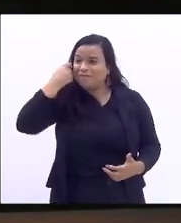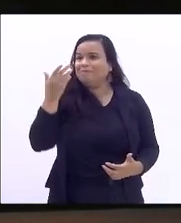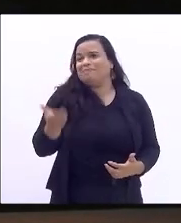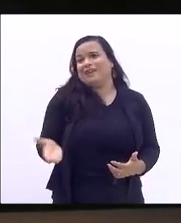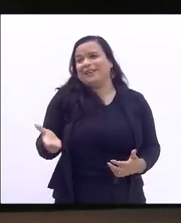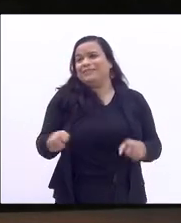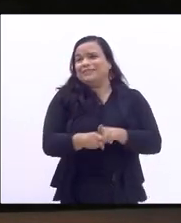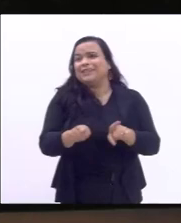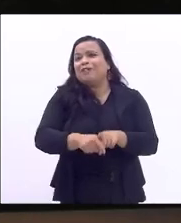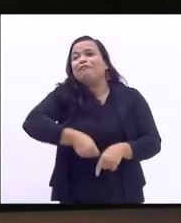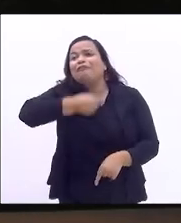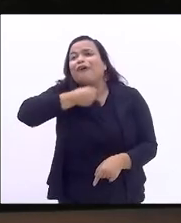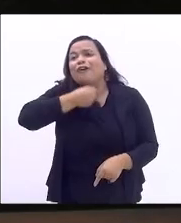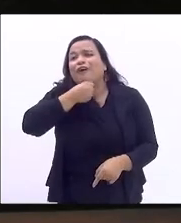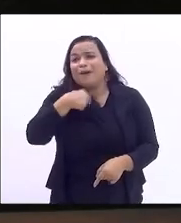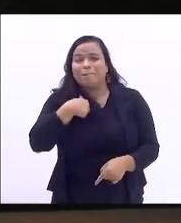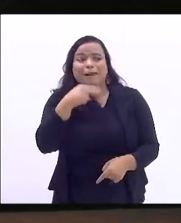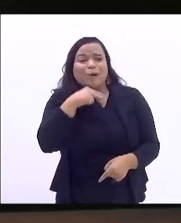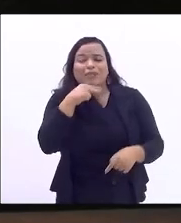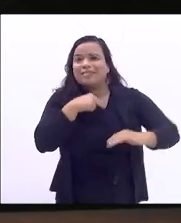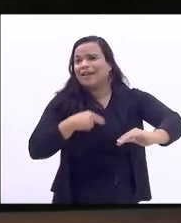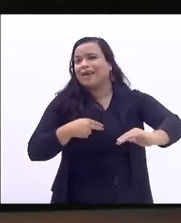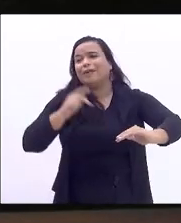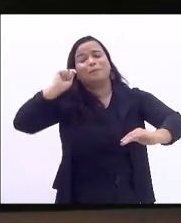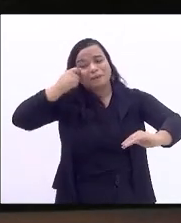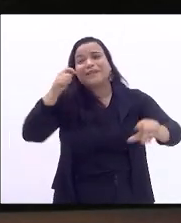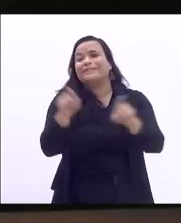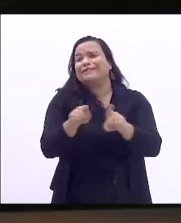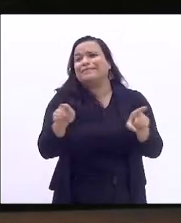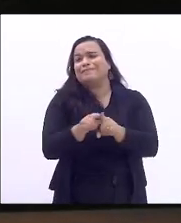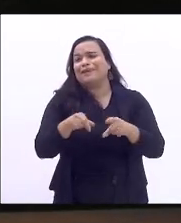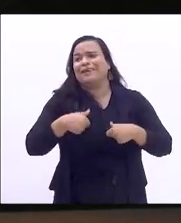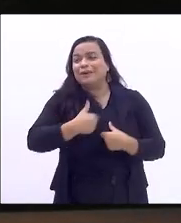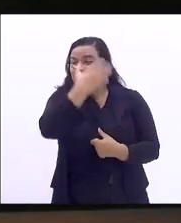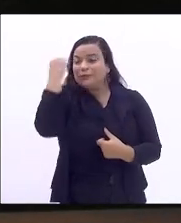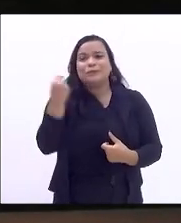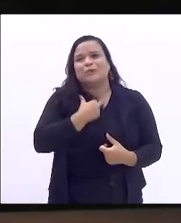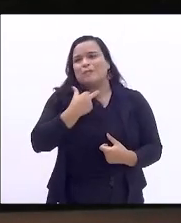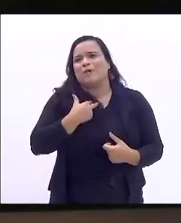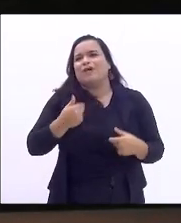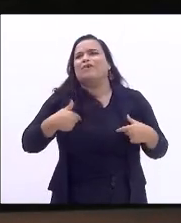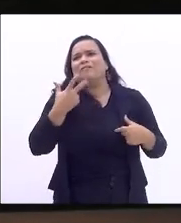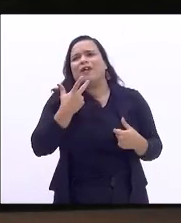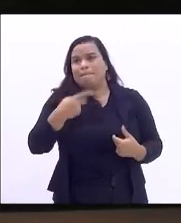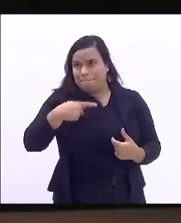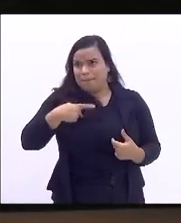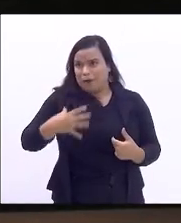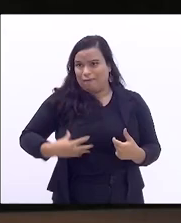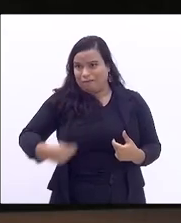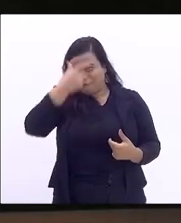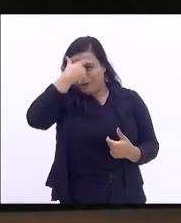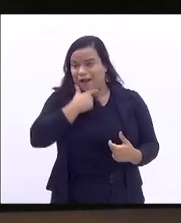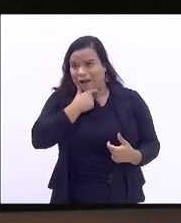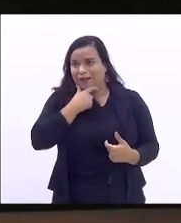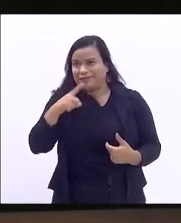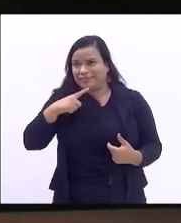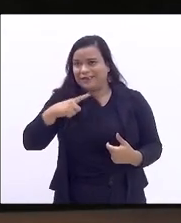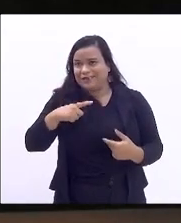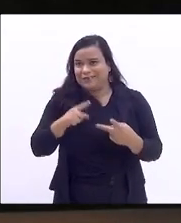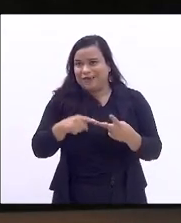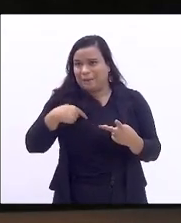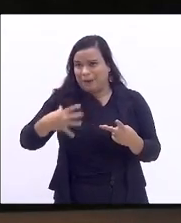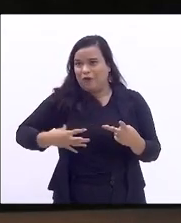avó de um neto preto eu não posso deixar de discutir esse tema o meu filho tem a cara com meu neto tem a cara